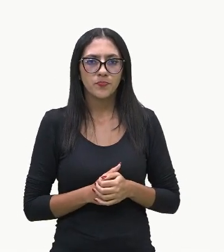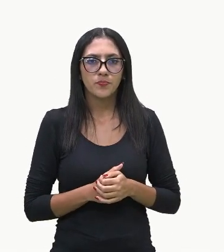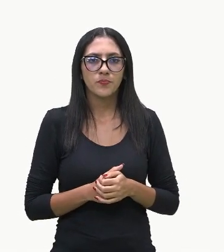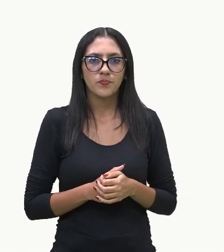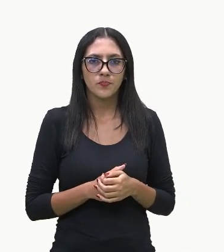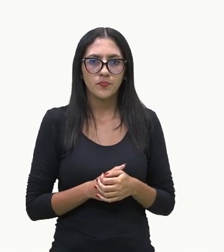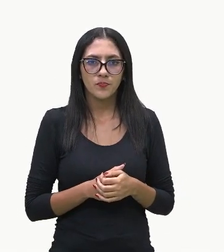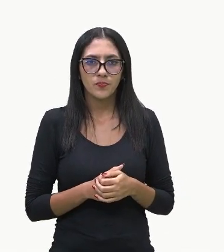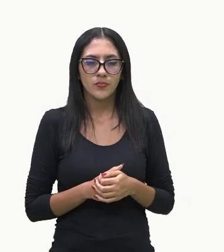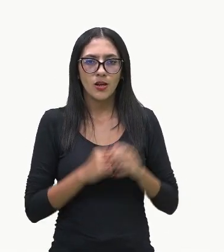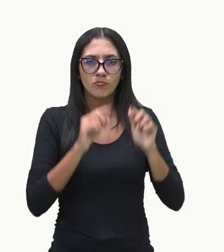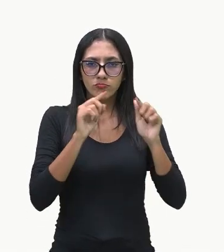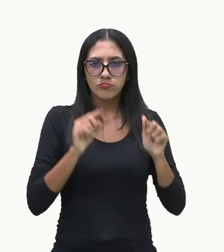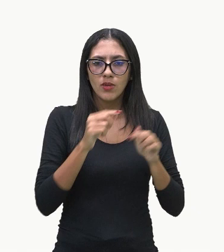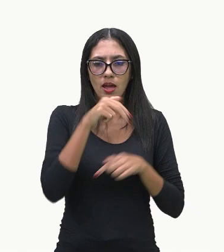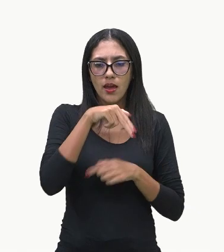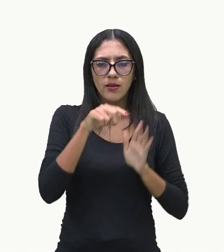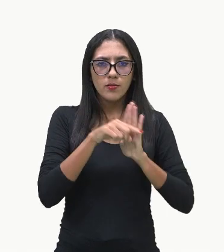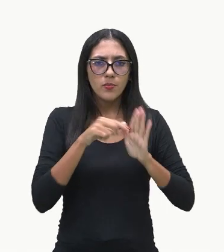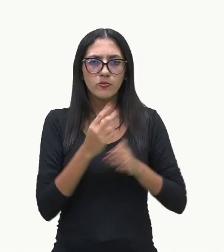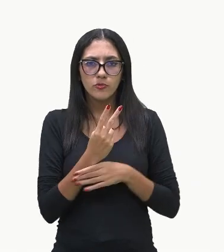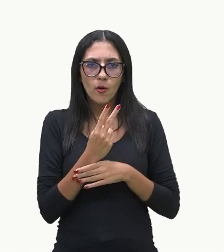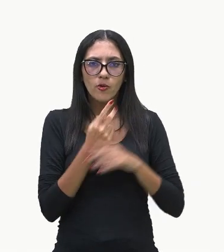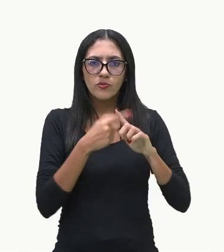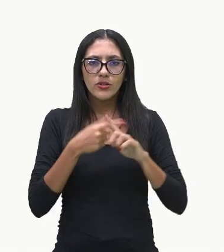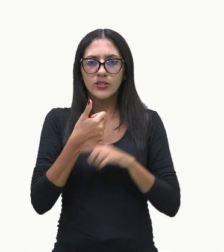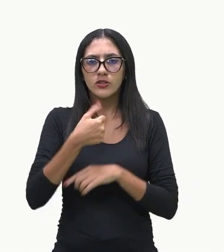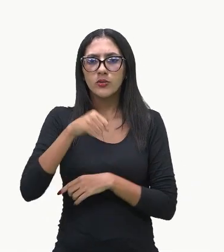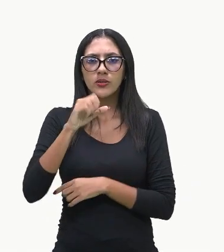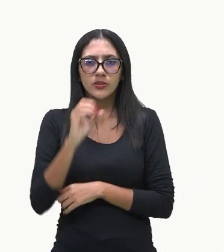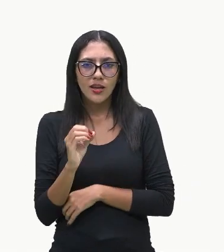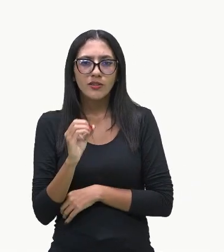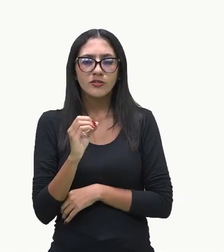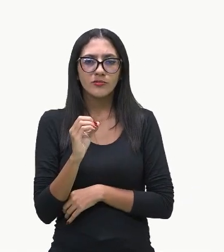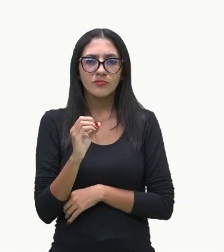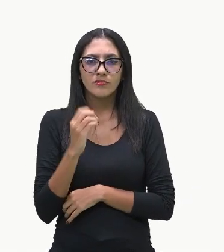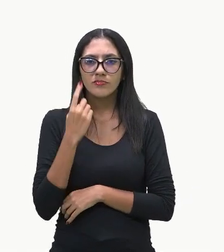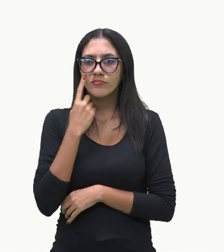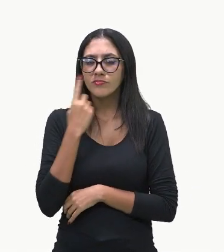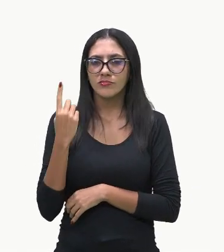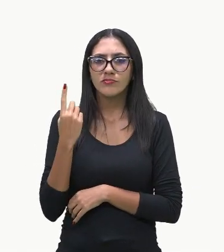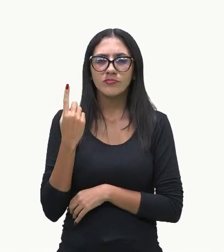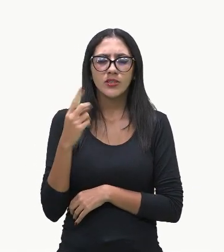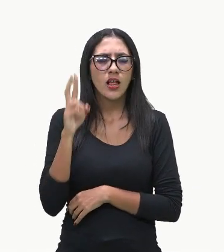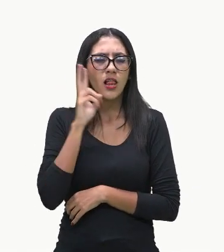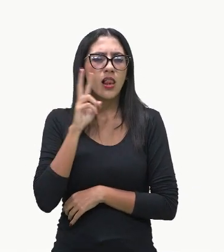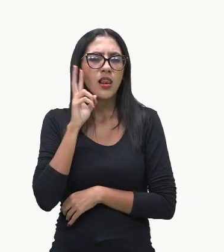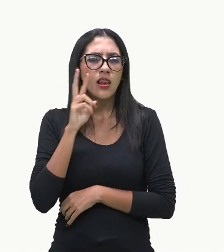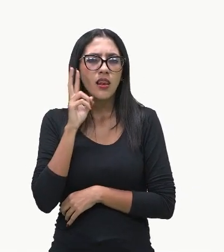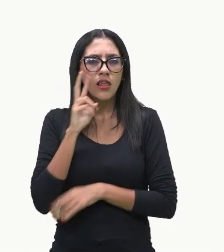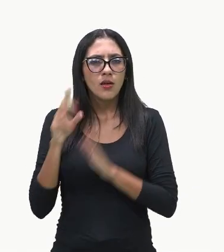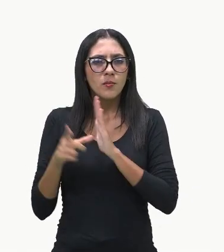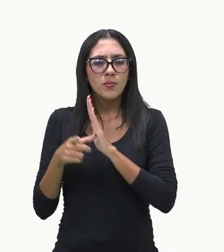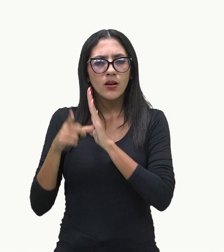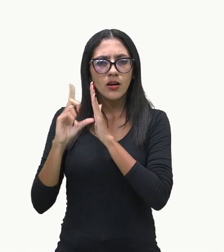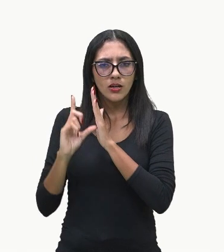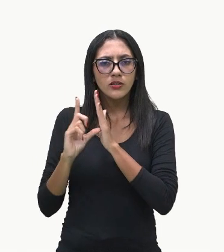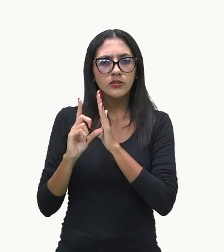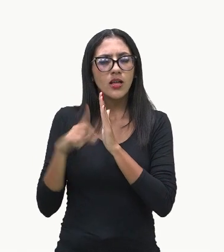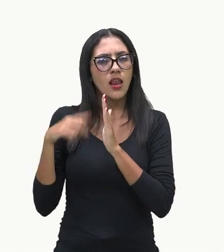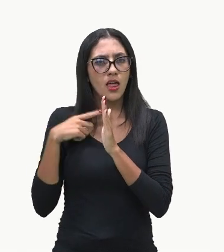por 180. Olha bem aqui. Quem é esta fórmula? É a soma dos